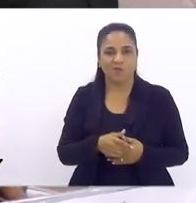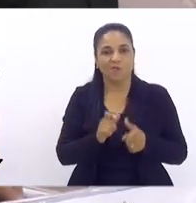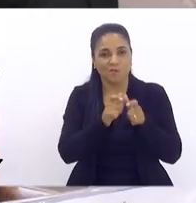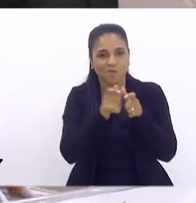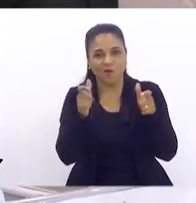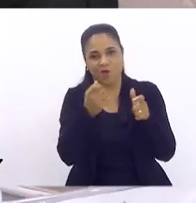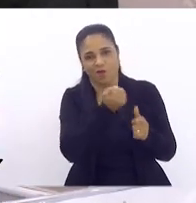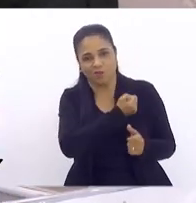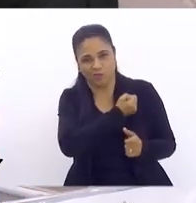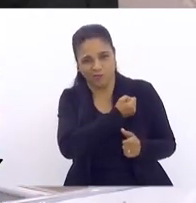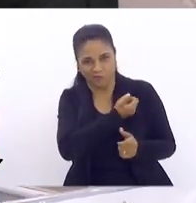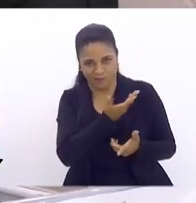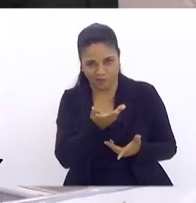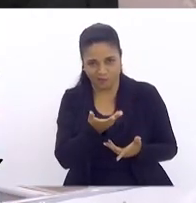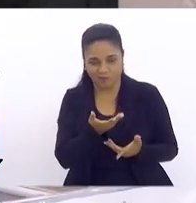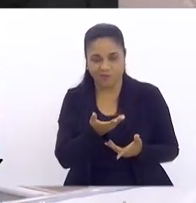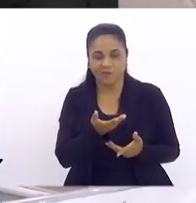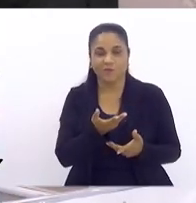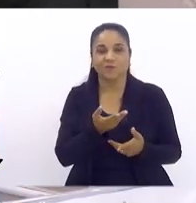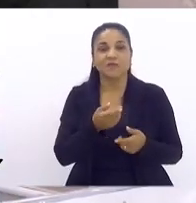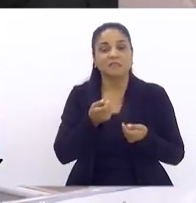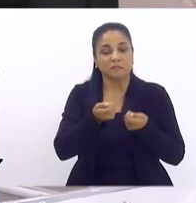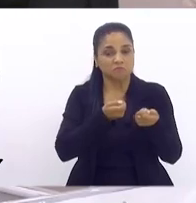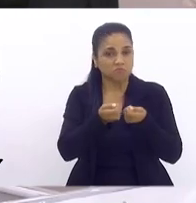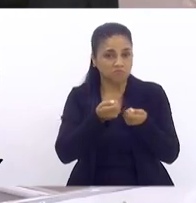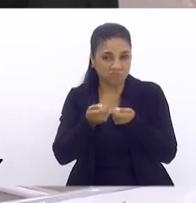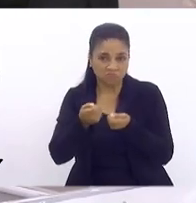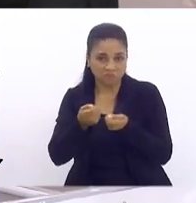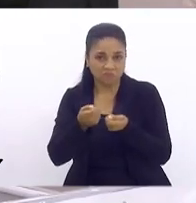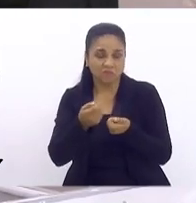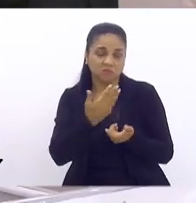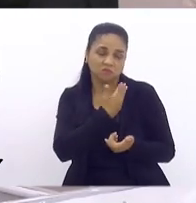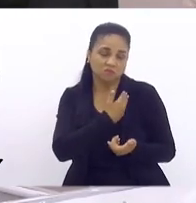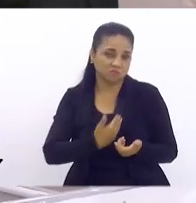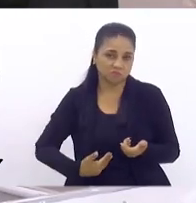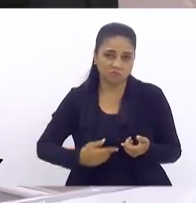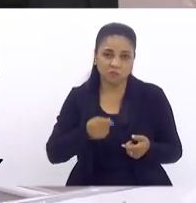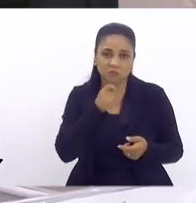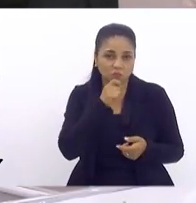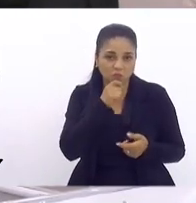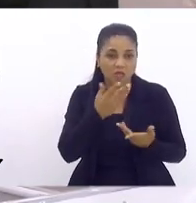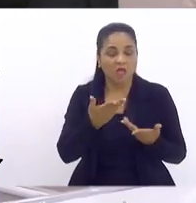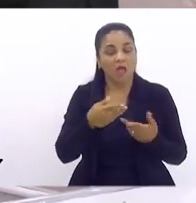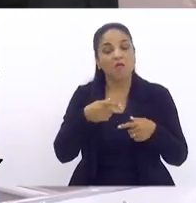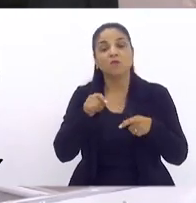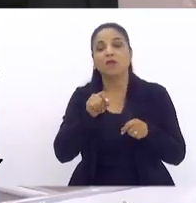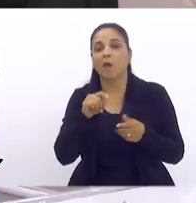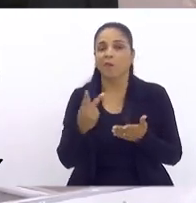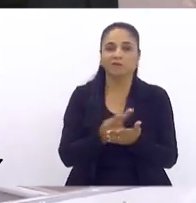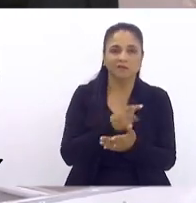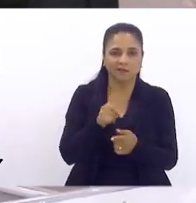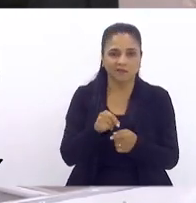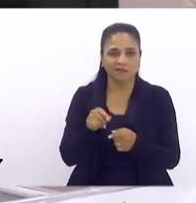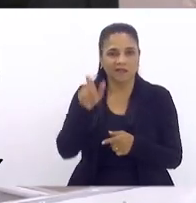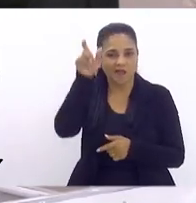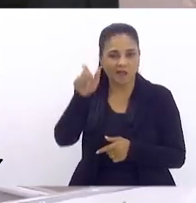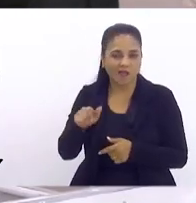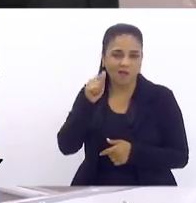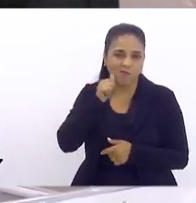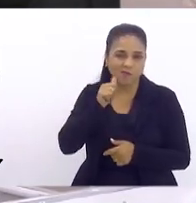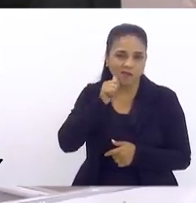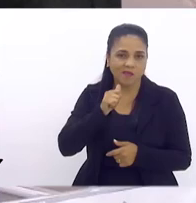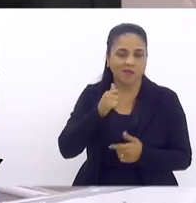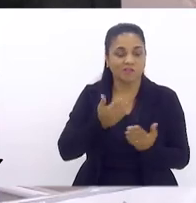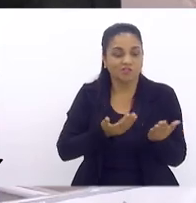desses dados sem controle por parte do poder público explorar mais e mais as nossas mulheres a população jovem negra